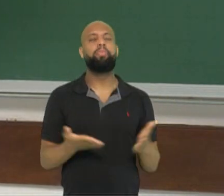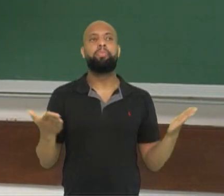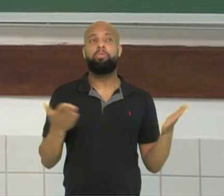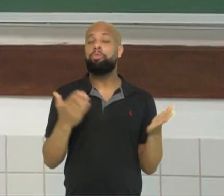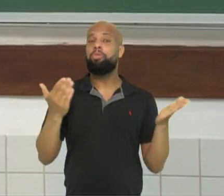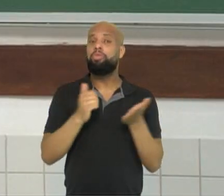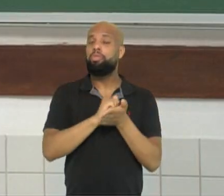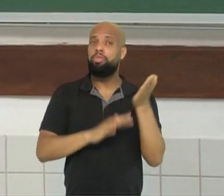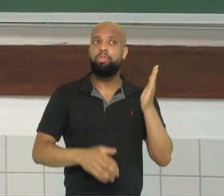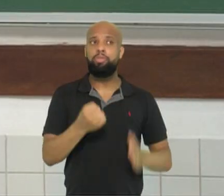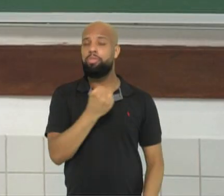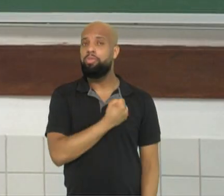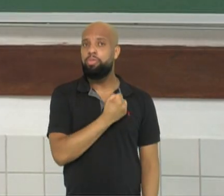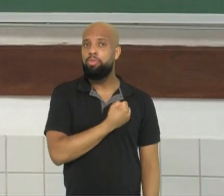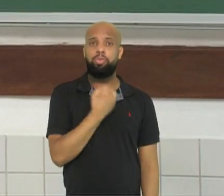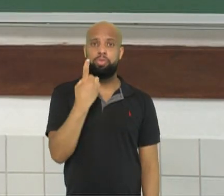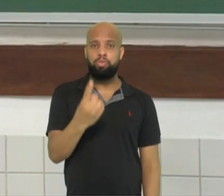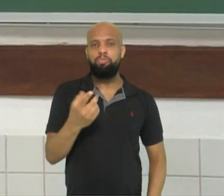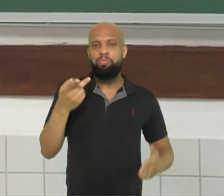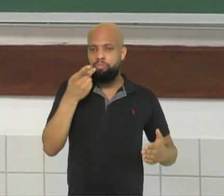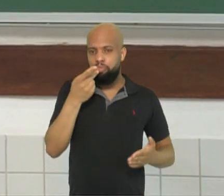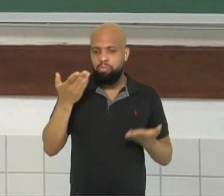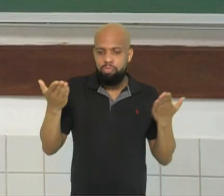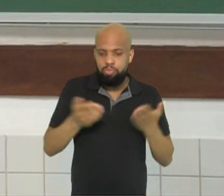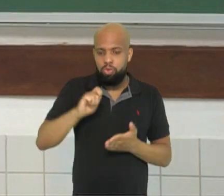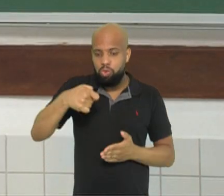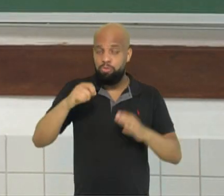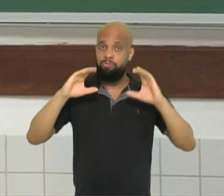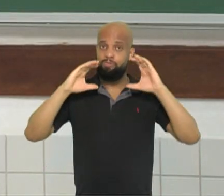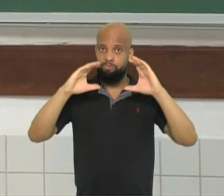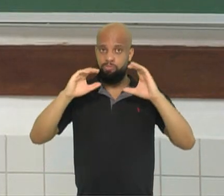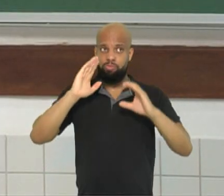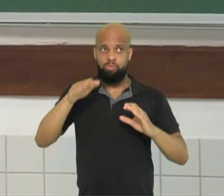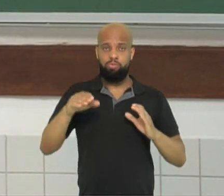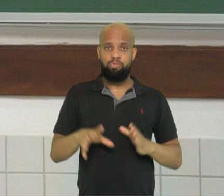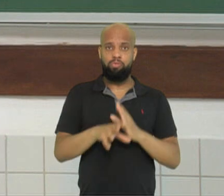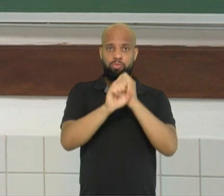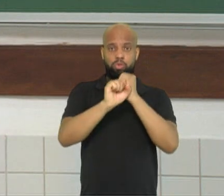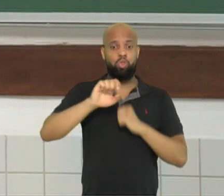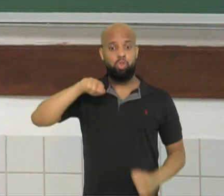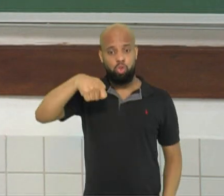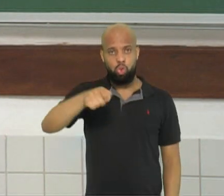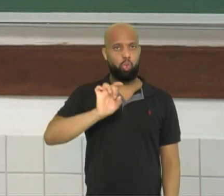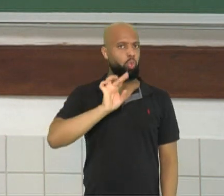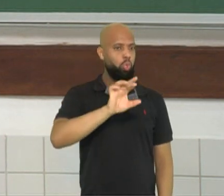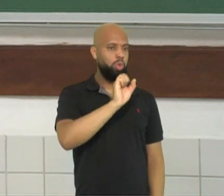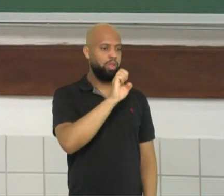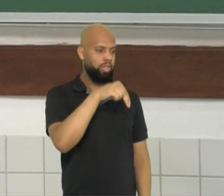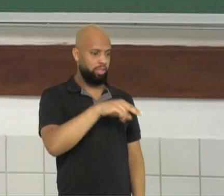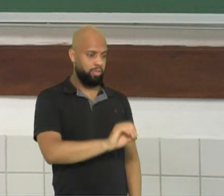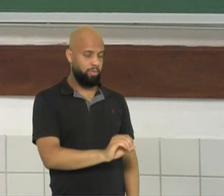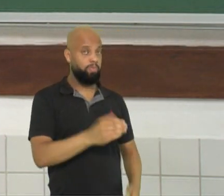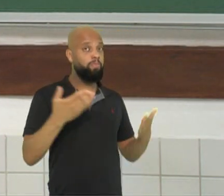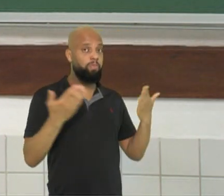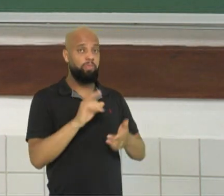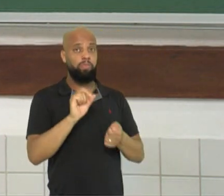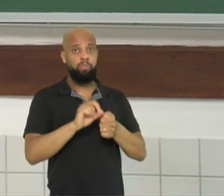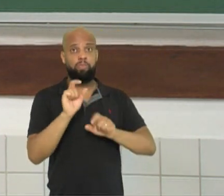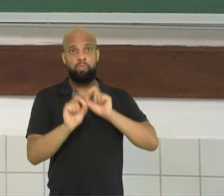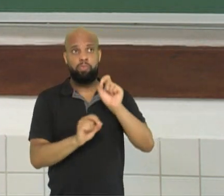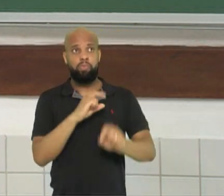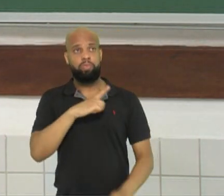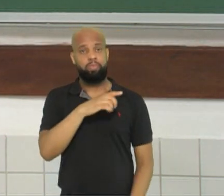primeira atividade, gente, falando agora de função, a gente já fez o cálculo só do seno, e agora, o que a gente vai